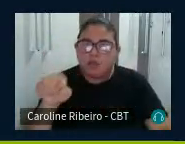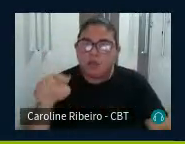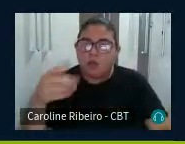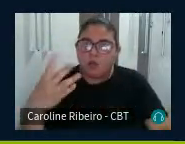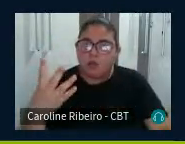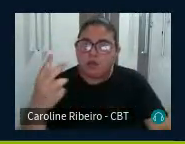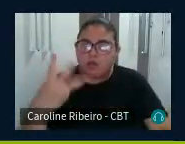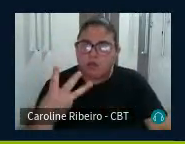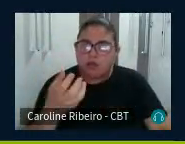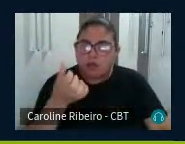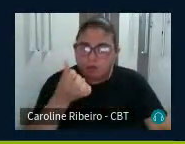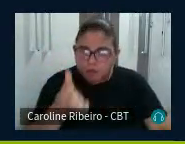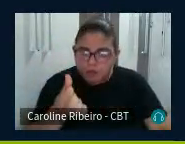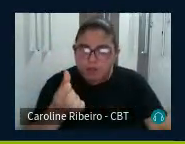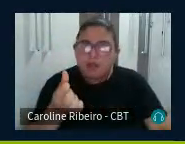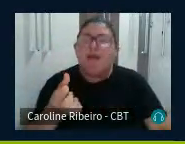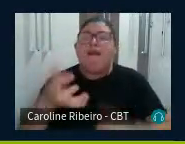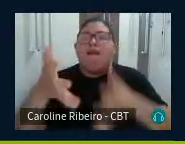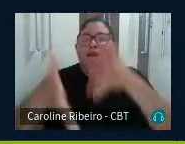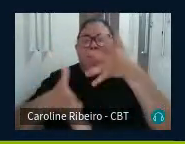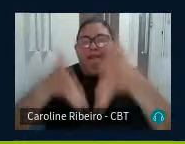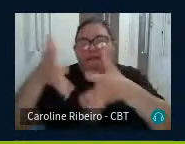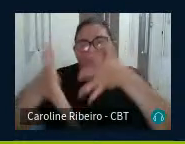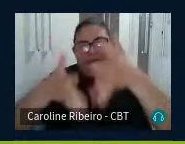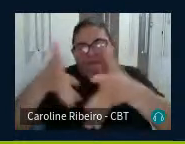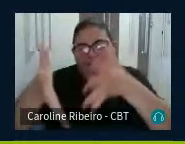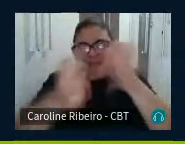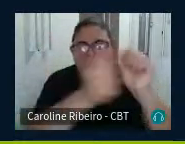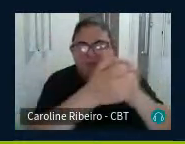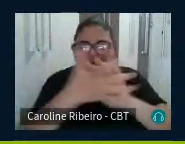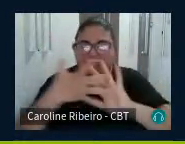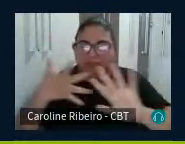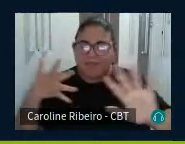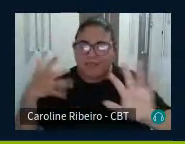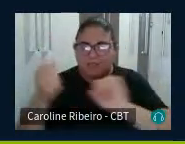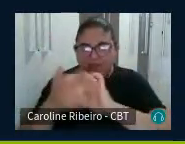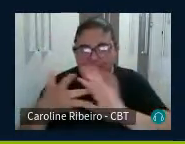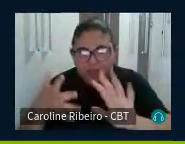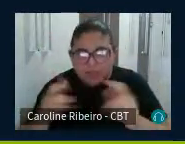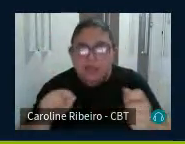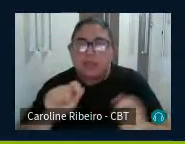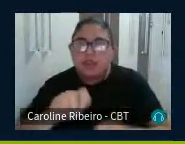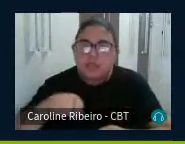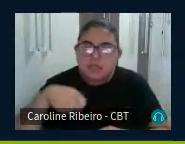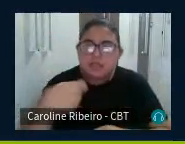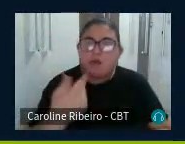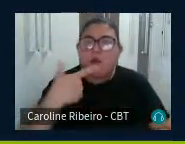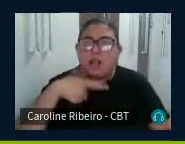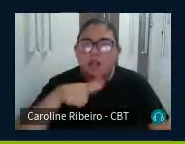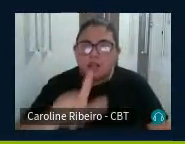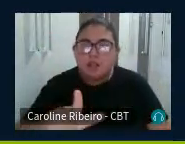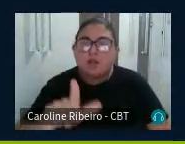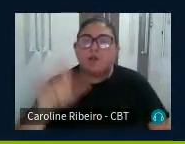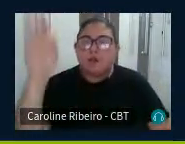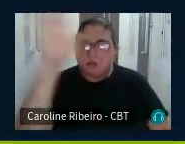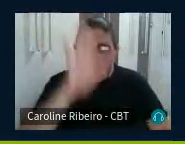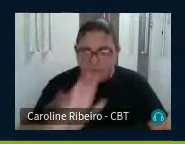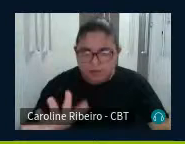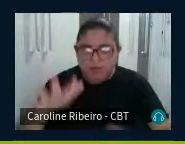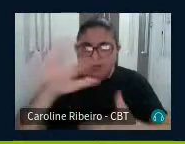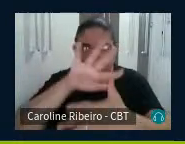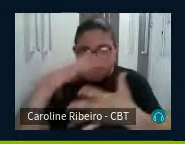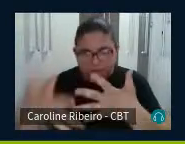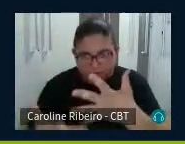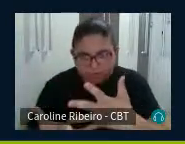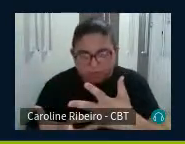utilizar, né, a sociedade reconhecer, né, a Libras como a língua brasileira de sinais, que é oficial.